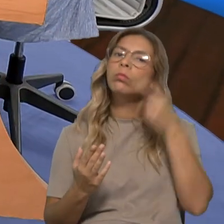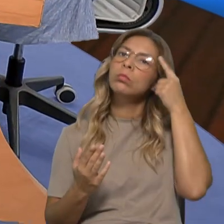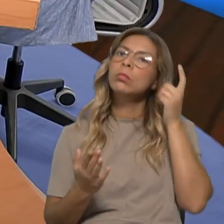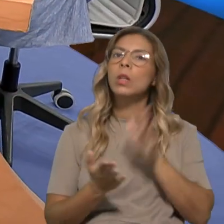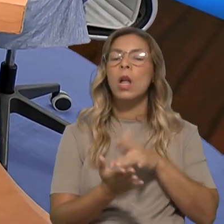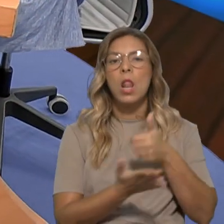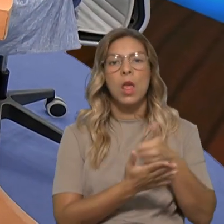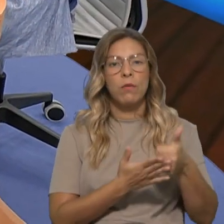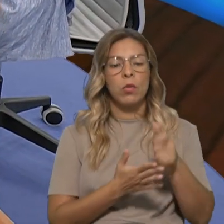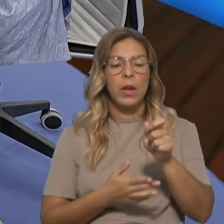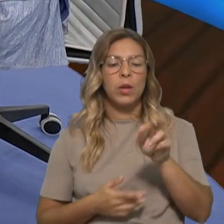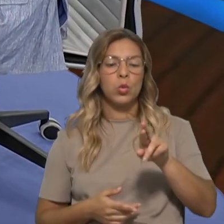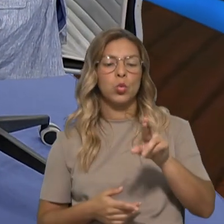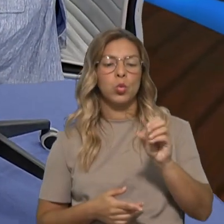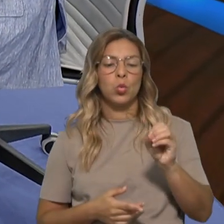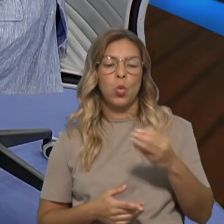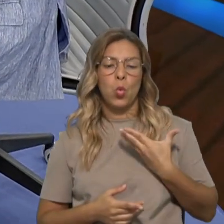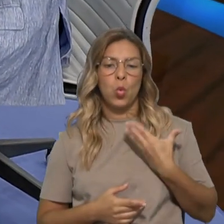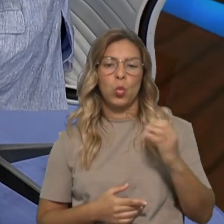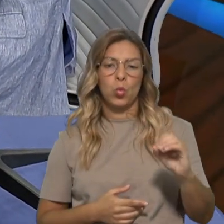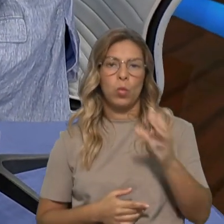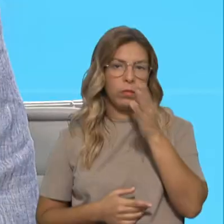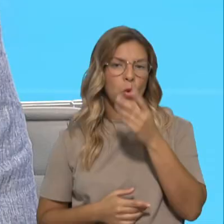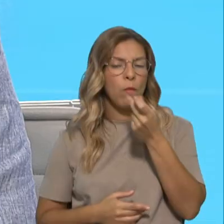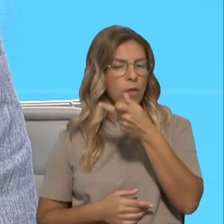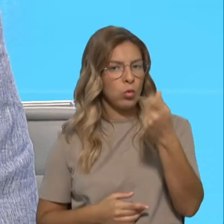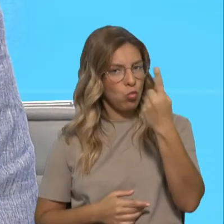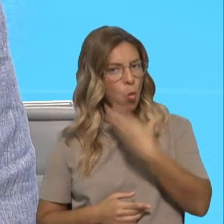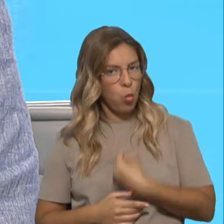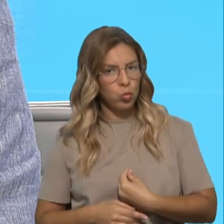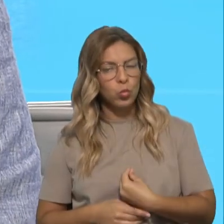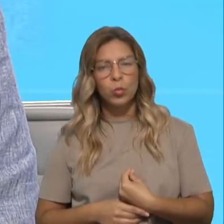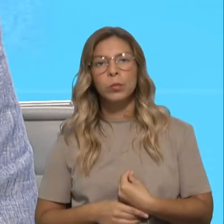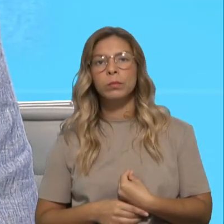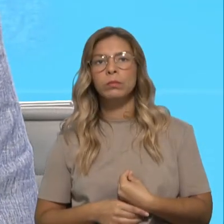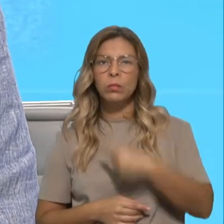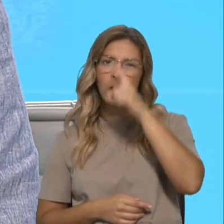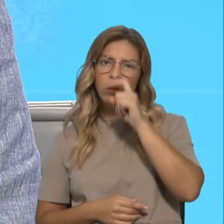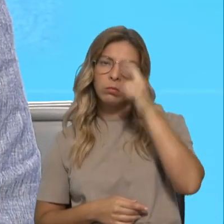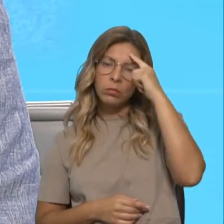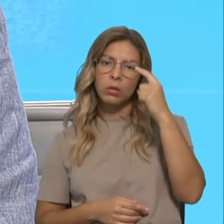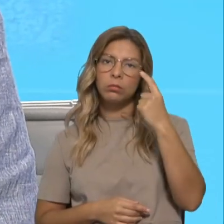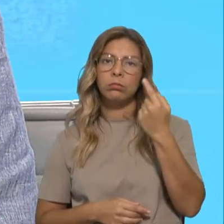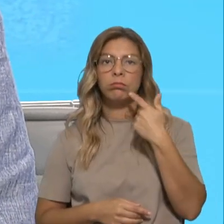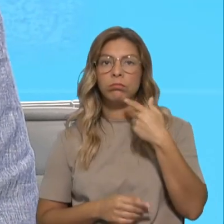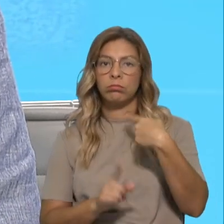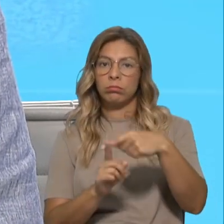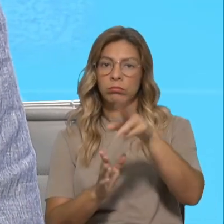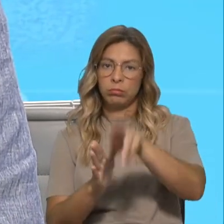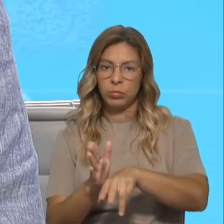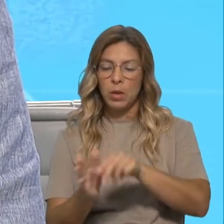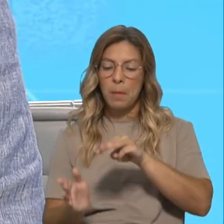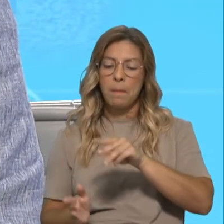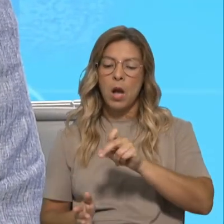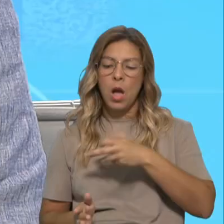Êxodo, e que é um pouco uma situação deste tipo. E que, aliás, está no túmulo que eu pus no túmulo do Adelino Amar da Costa, de quem eu era